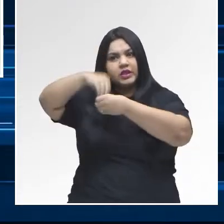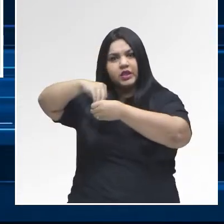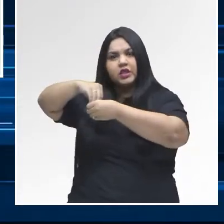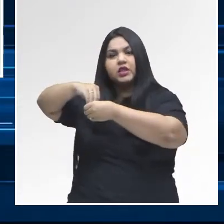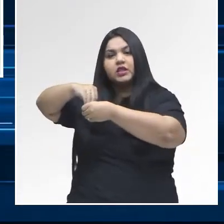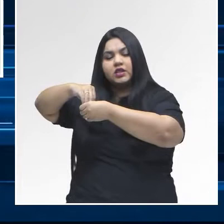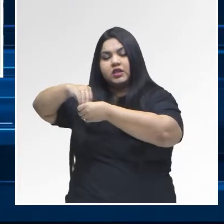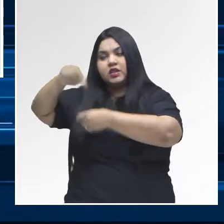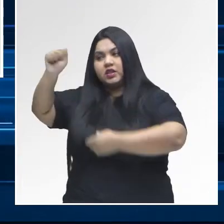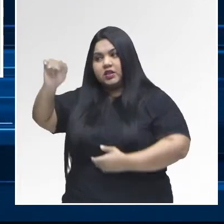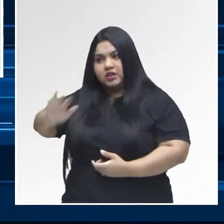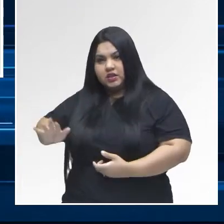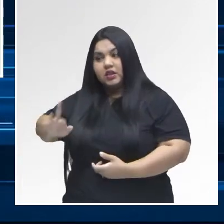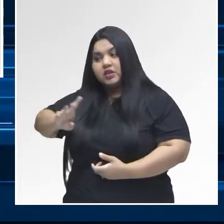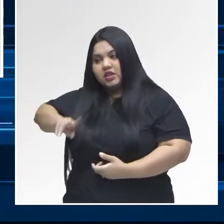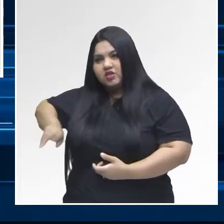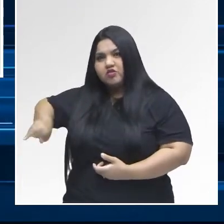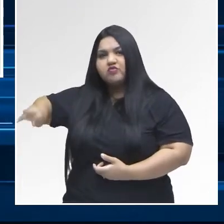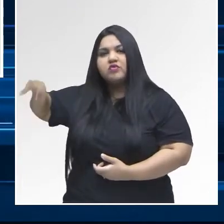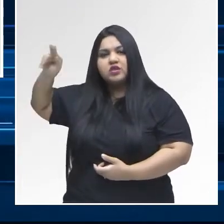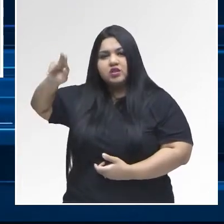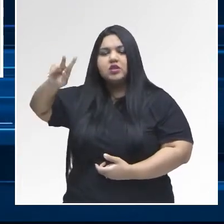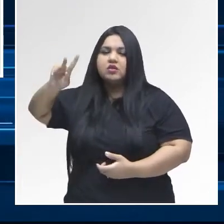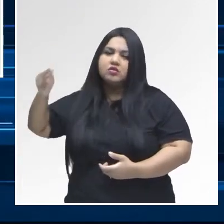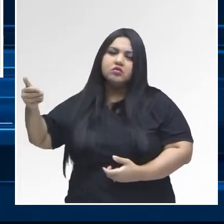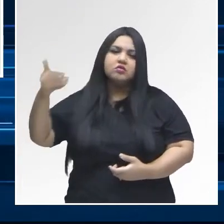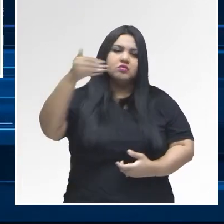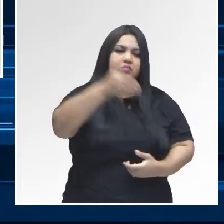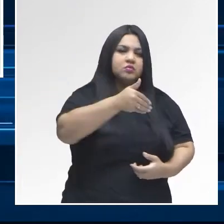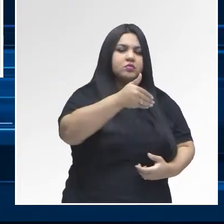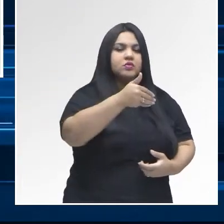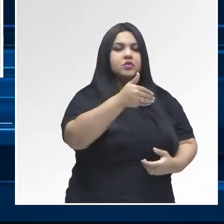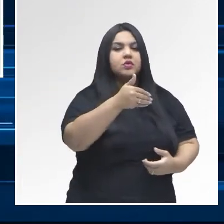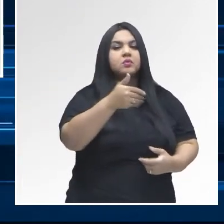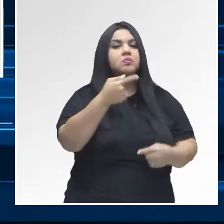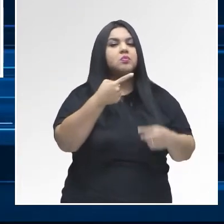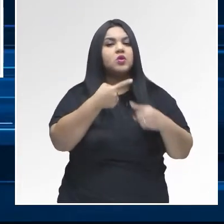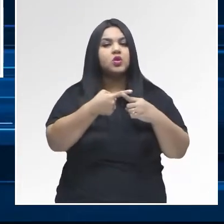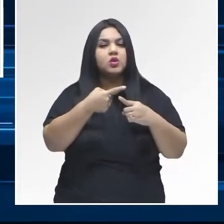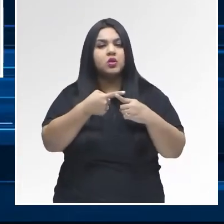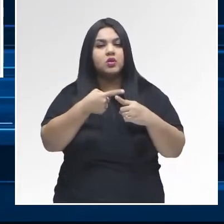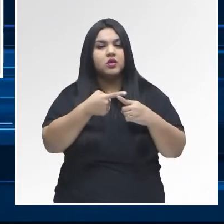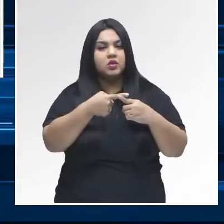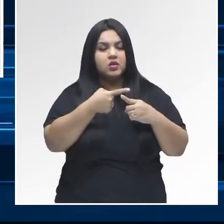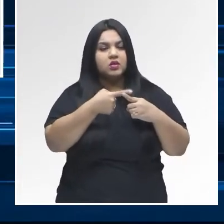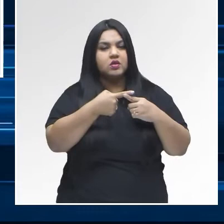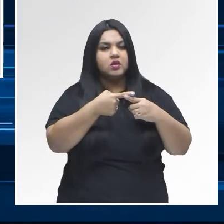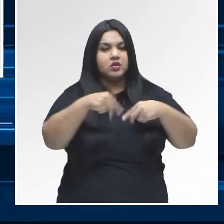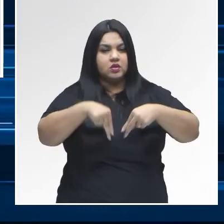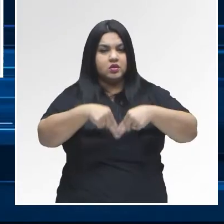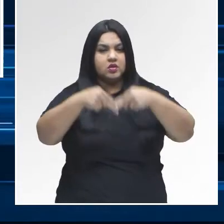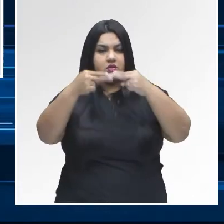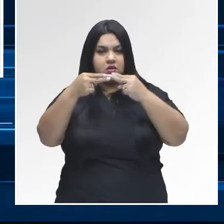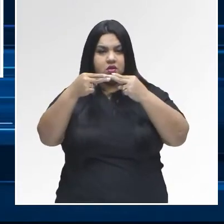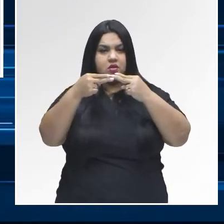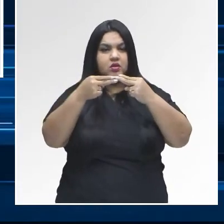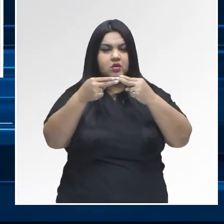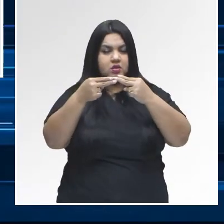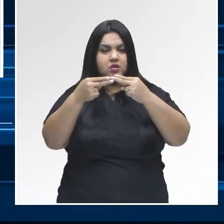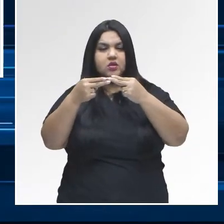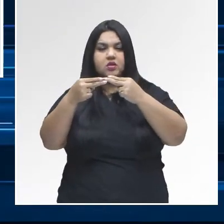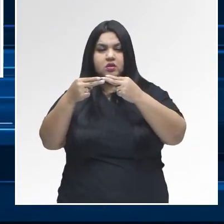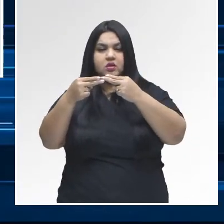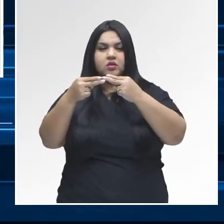essa diversidade também foi trazida devido ao quê? Que pessoas de etnias diferentes, mesmo dentro da África, ali